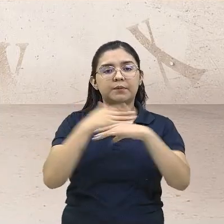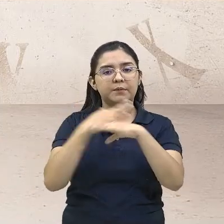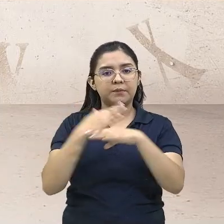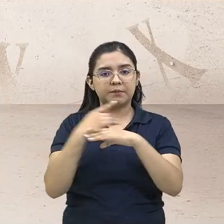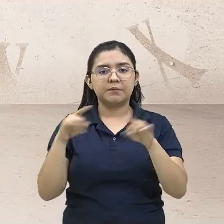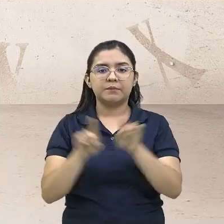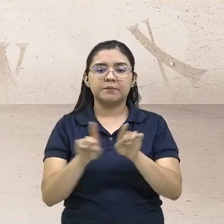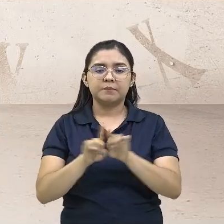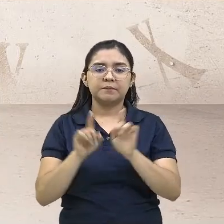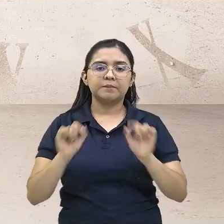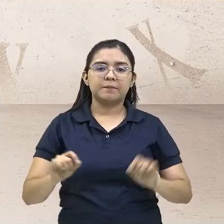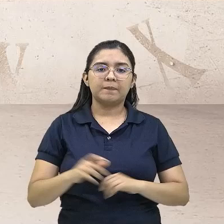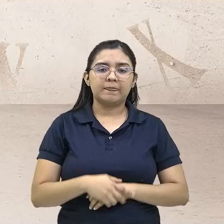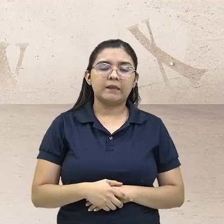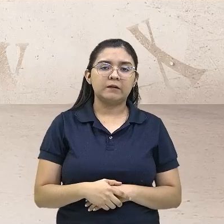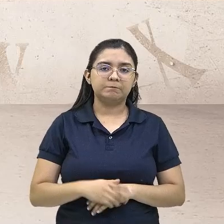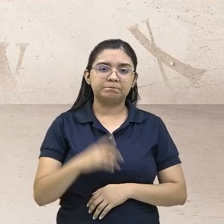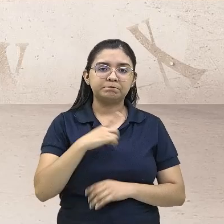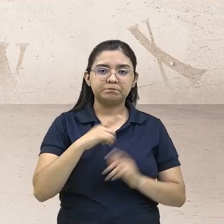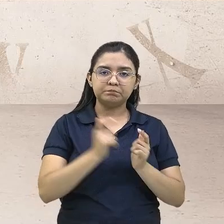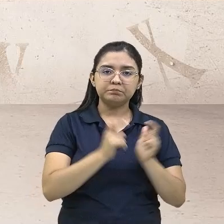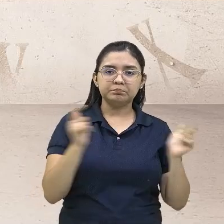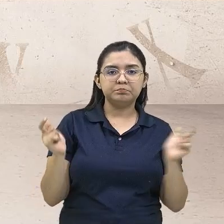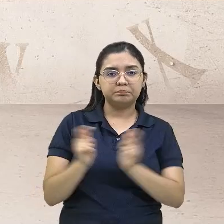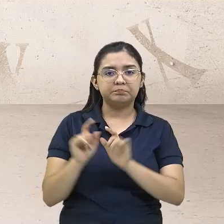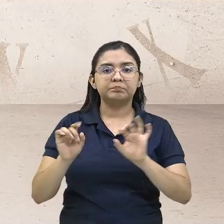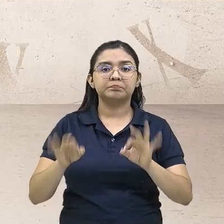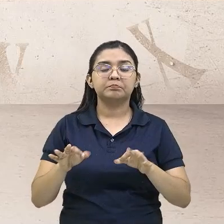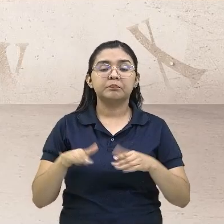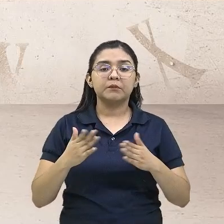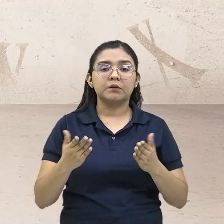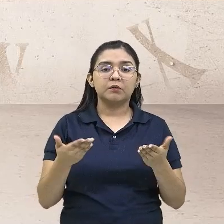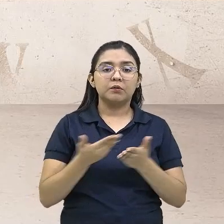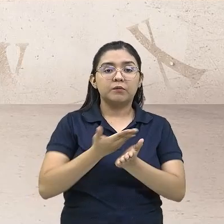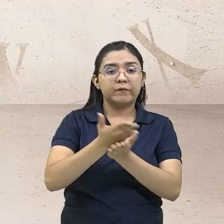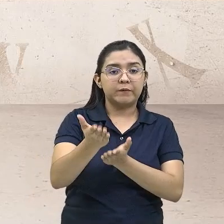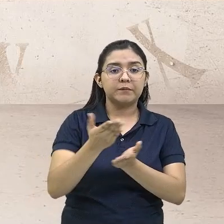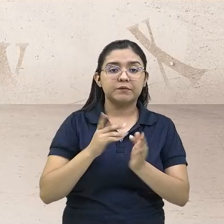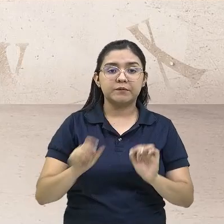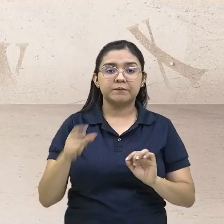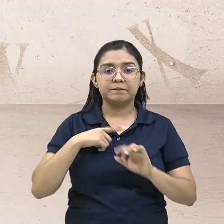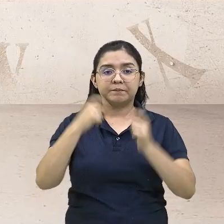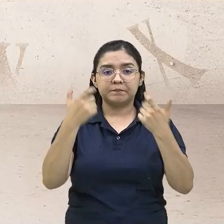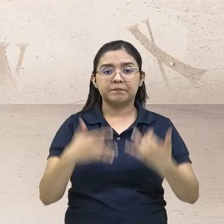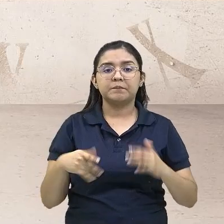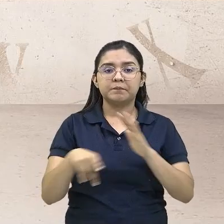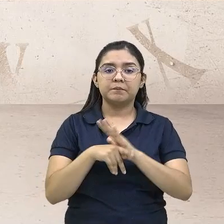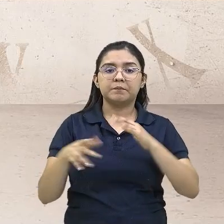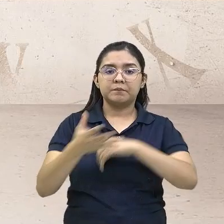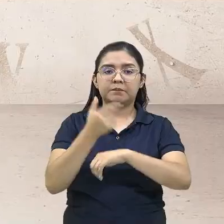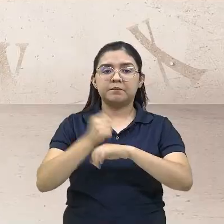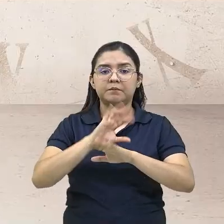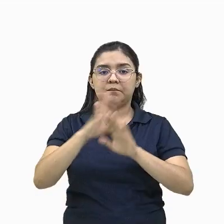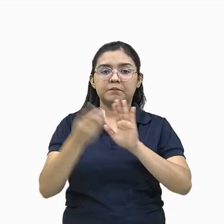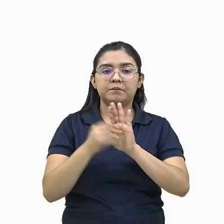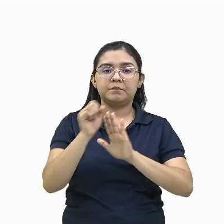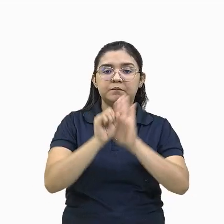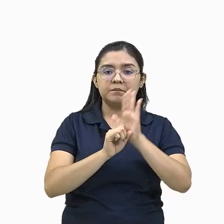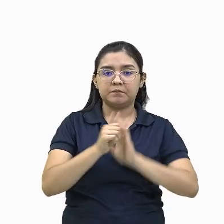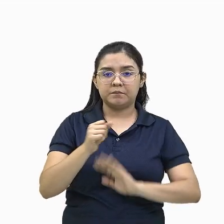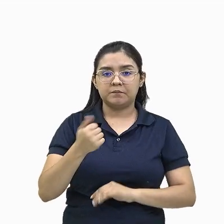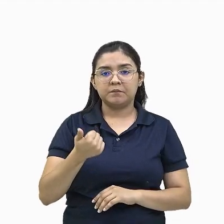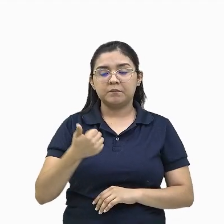macro para o micro, certinho? Então, nós vamos começar falando sobre a questão da colonização da Amazônia nos